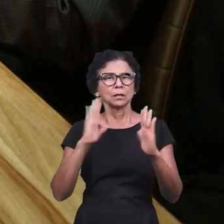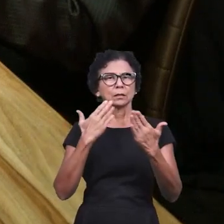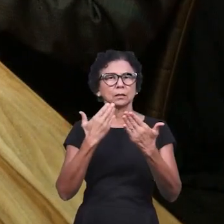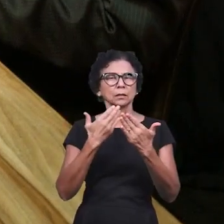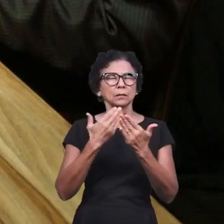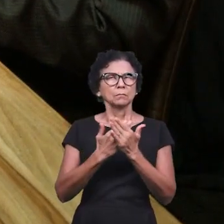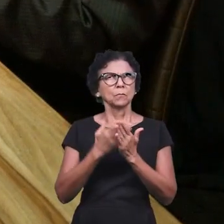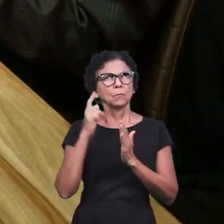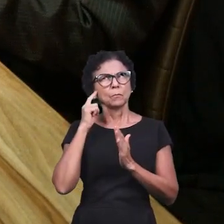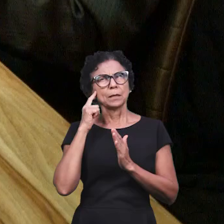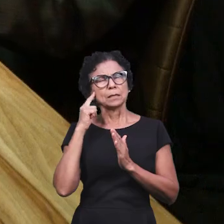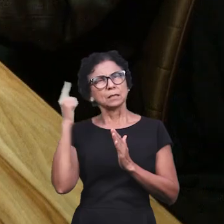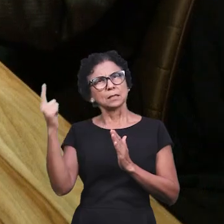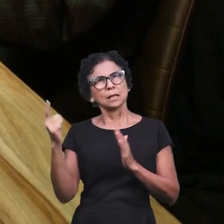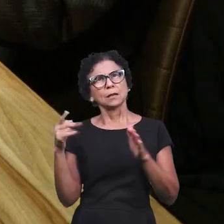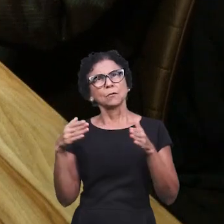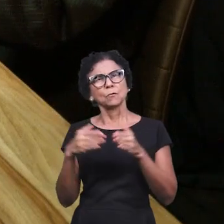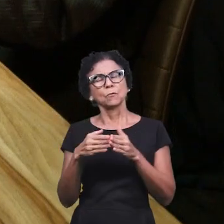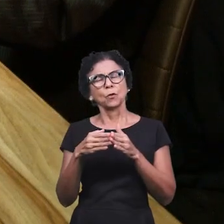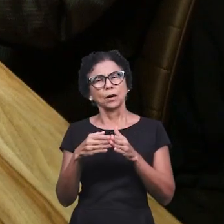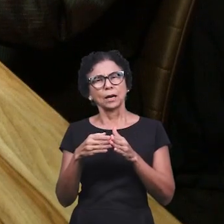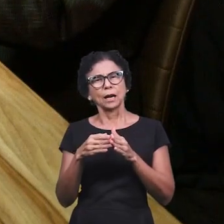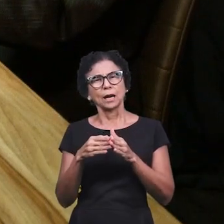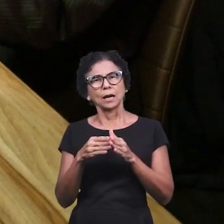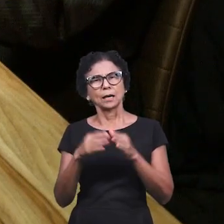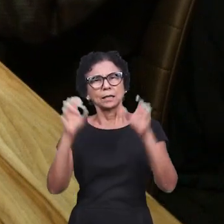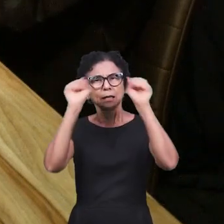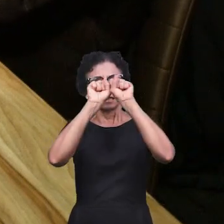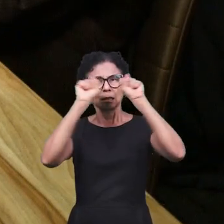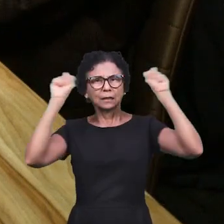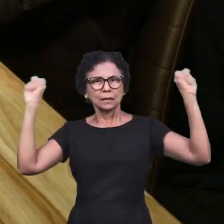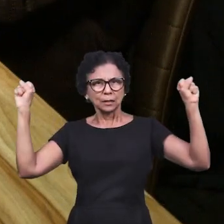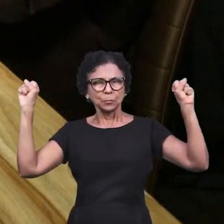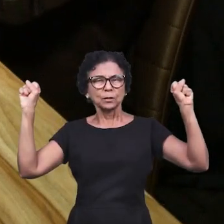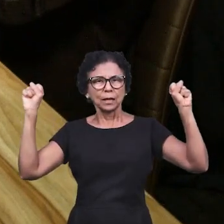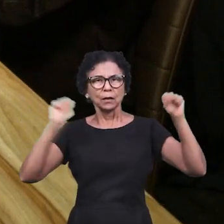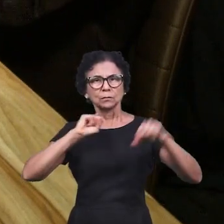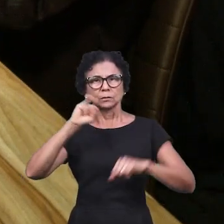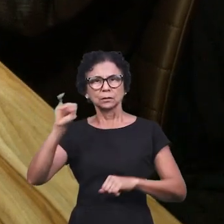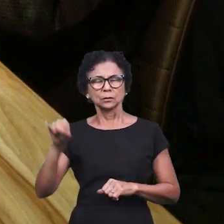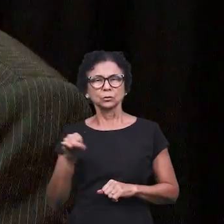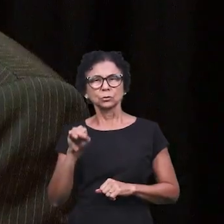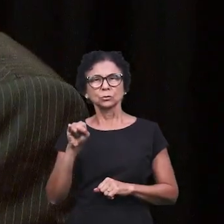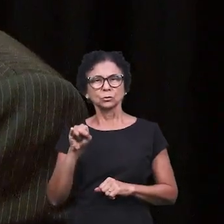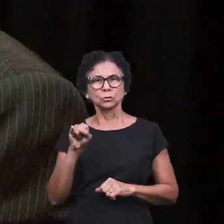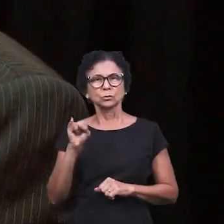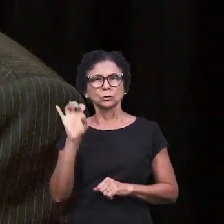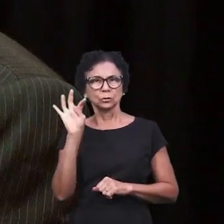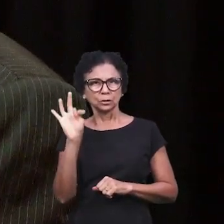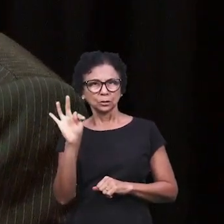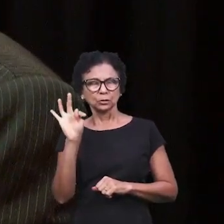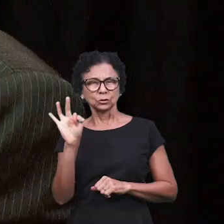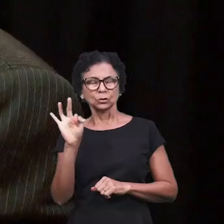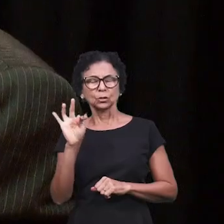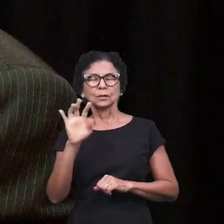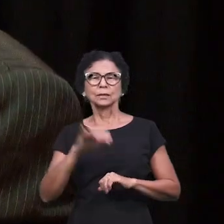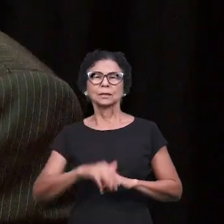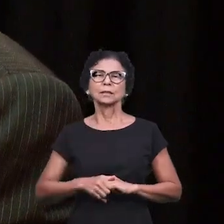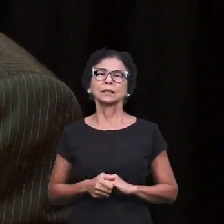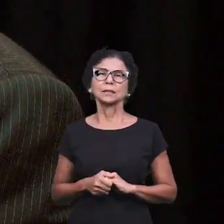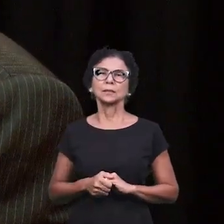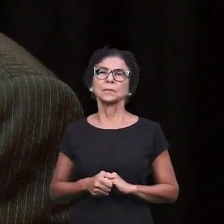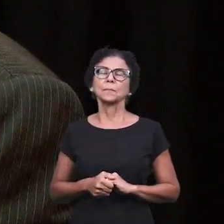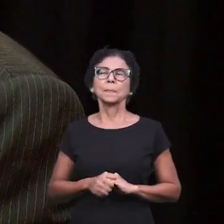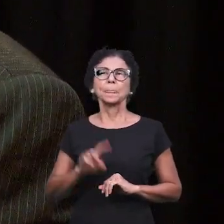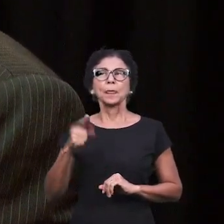estava mirando em tribunais. Não é à toa que eu fiz MPU, todas da carreira do judiciário. MPU, fiz o